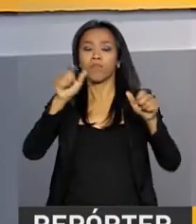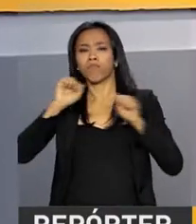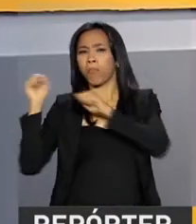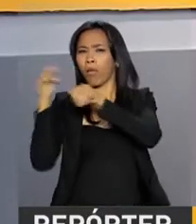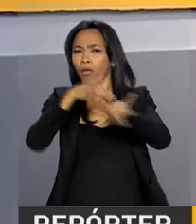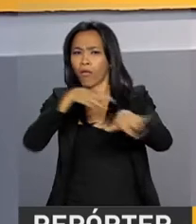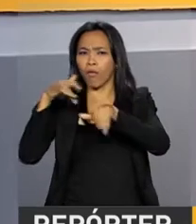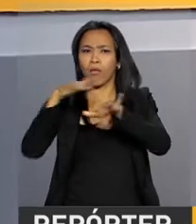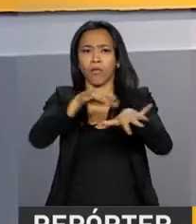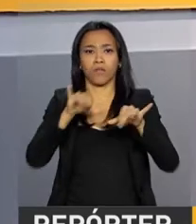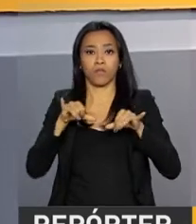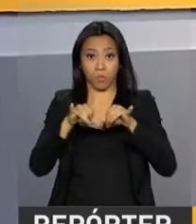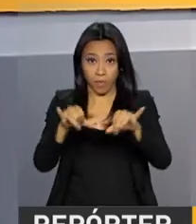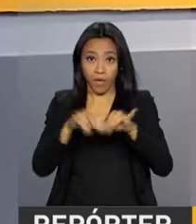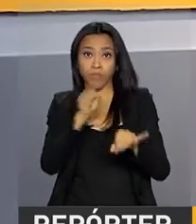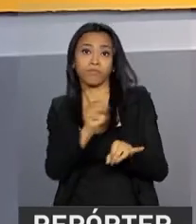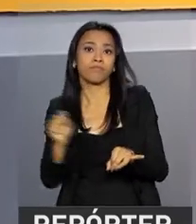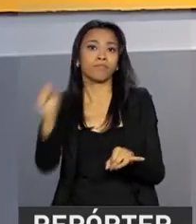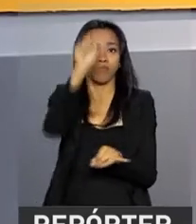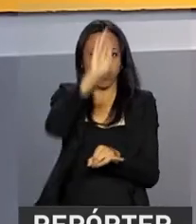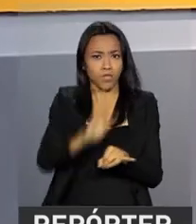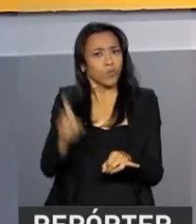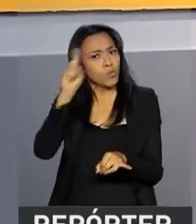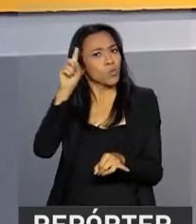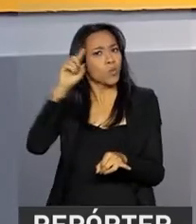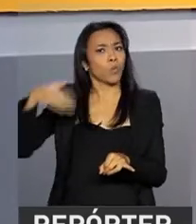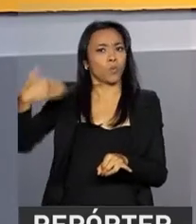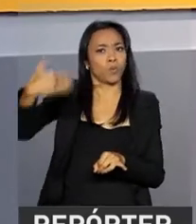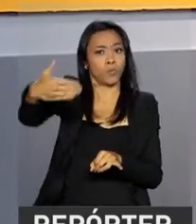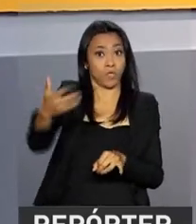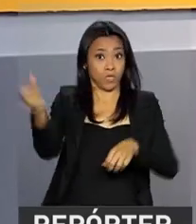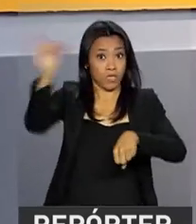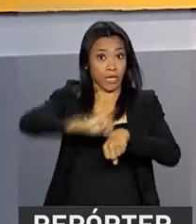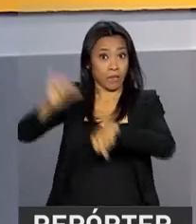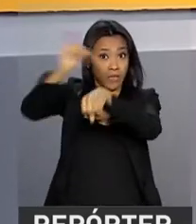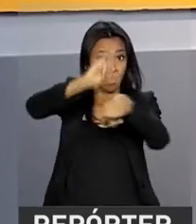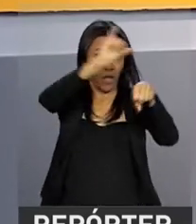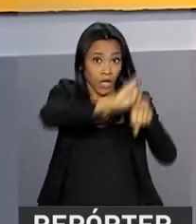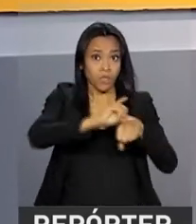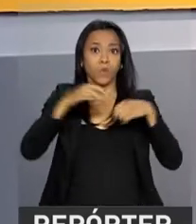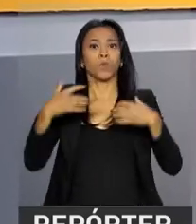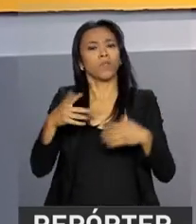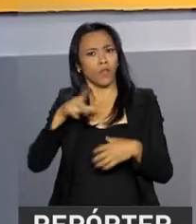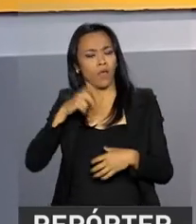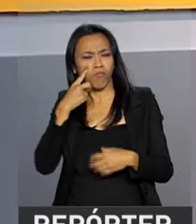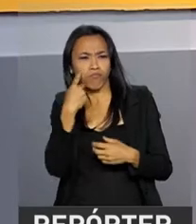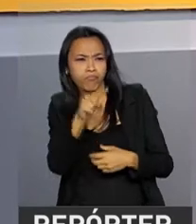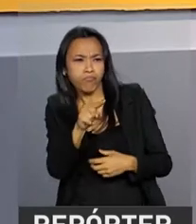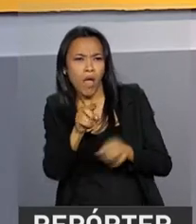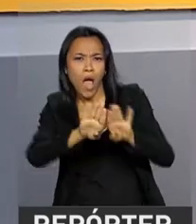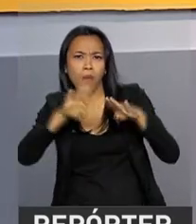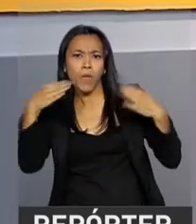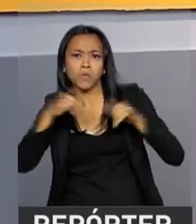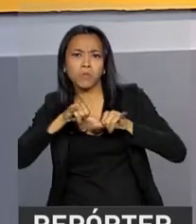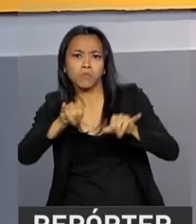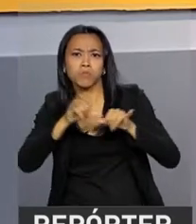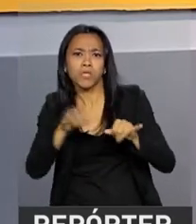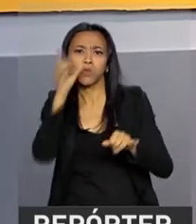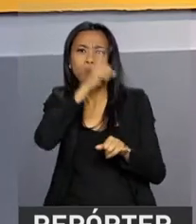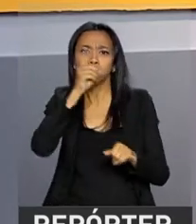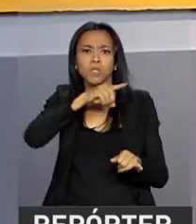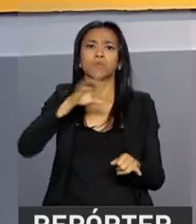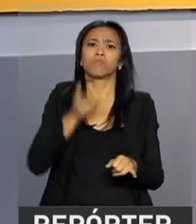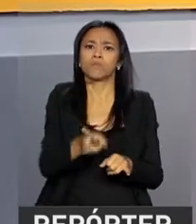pelos supermercados os pais do país todos os dias nos grandes centros é comum encontrar nos estabelecimentos abertos de domingo a